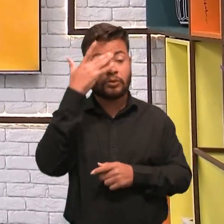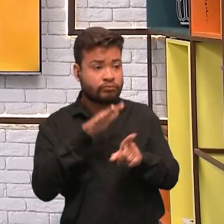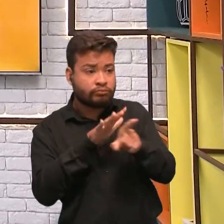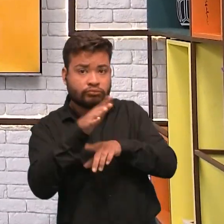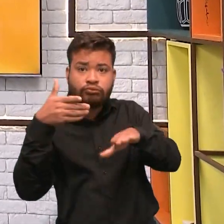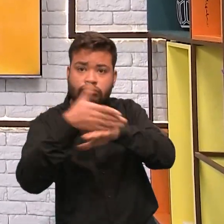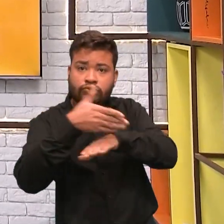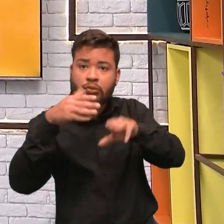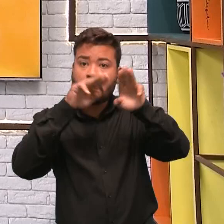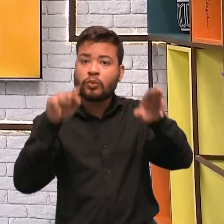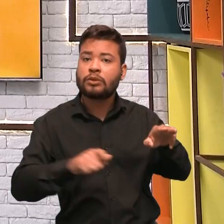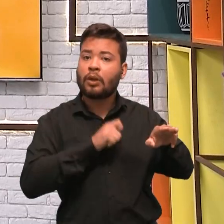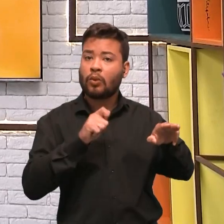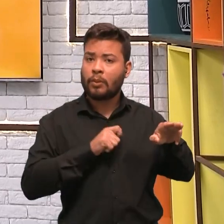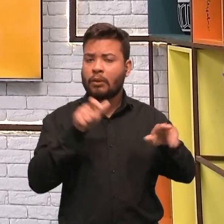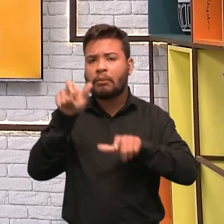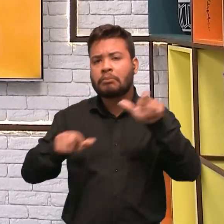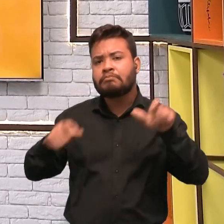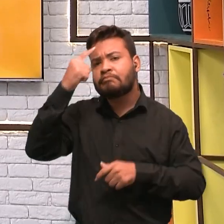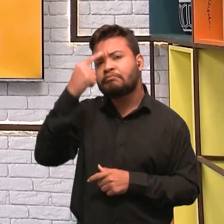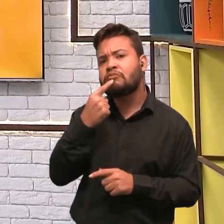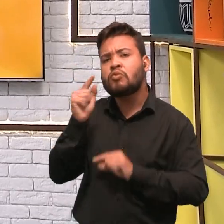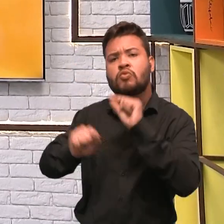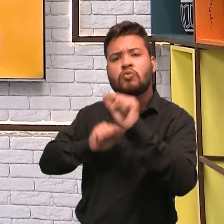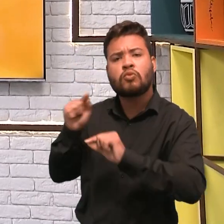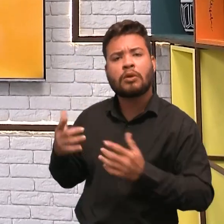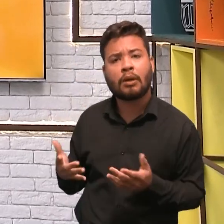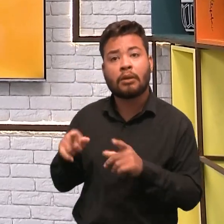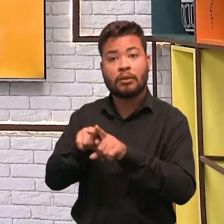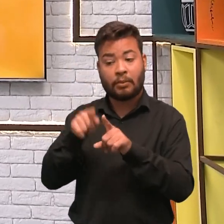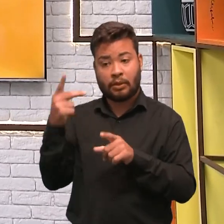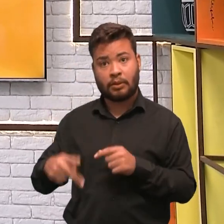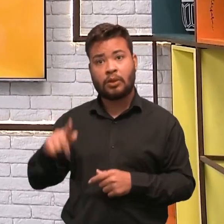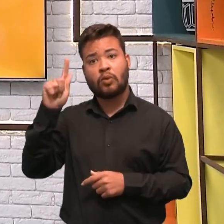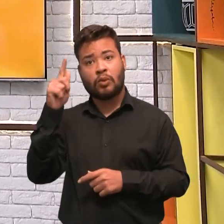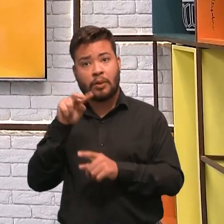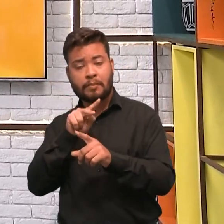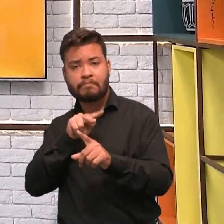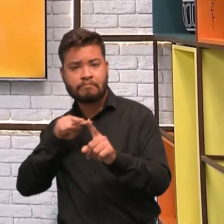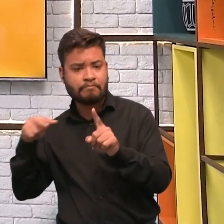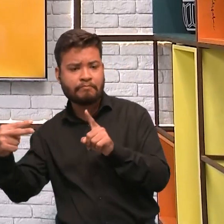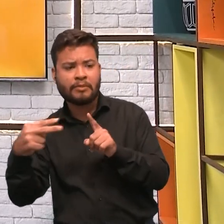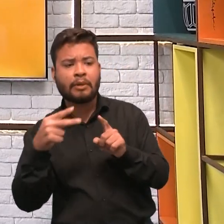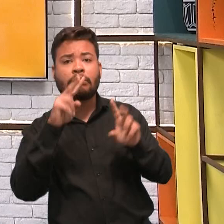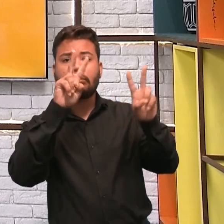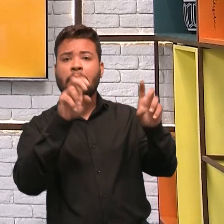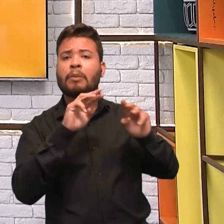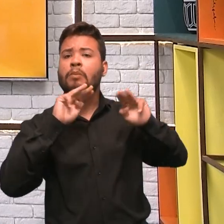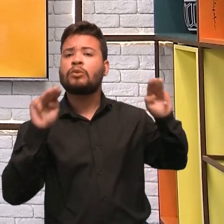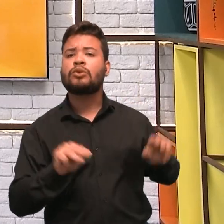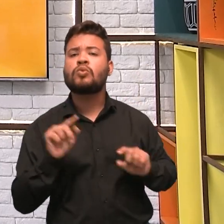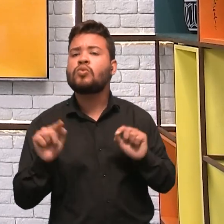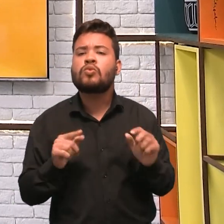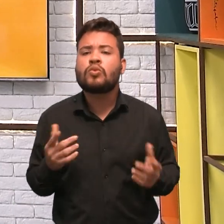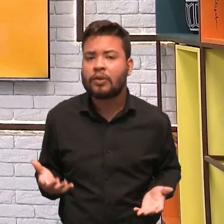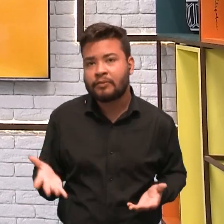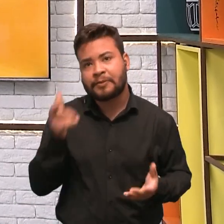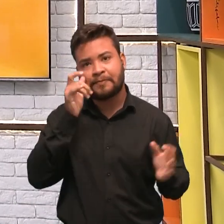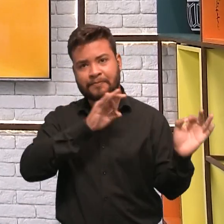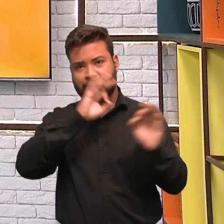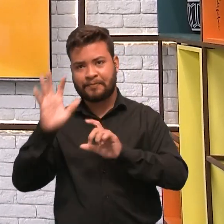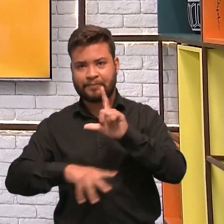Museu Antropológico da UFG e também a visão da população goiana em relação aos museus em geral. Fique com a gente, o Mundo UFG